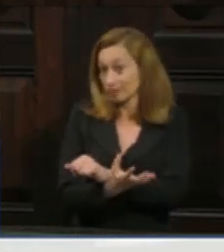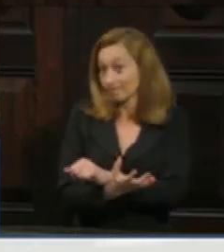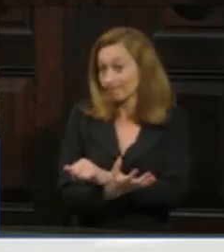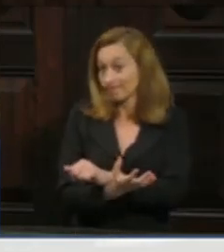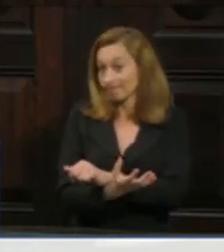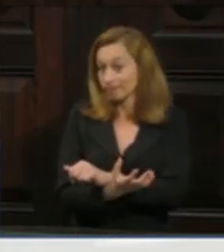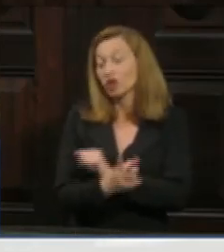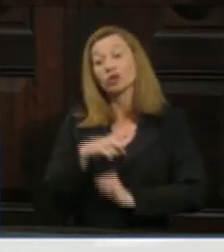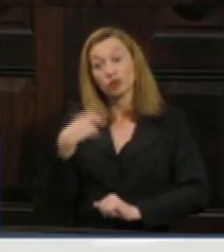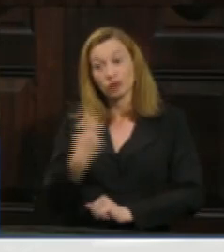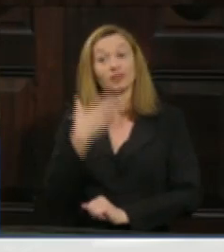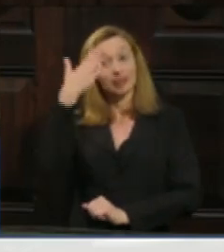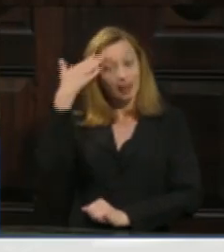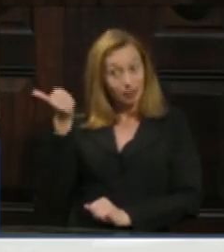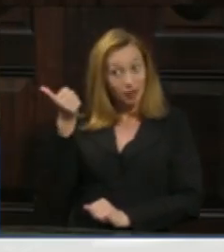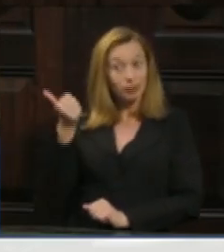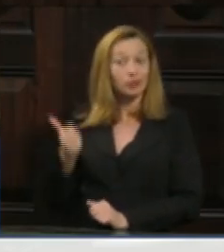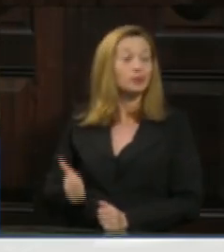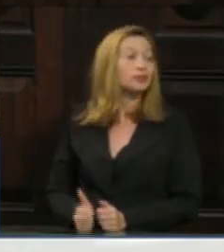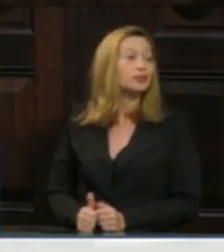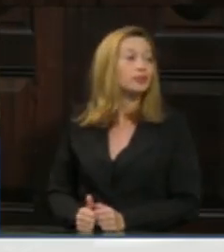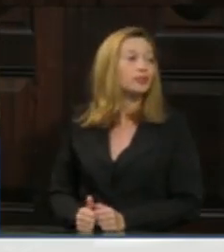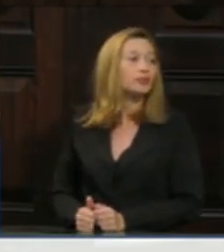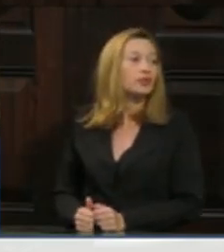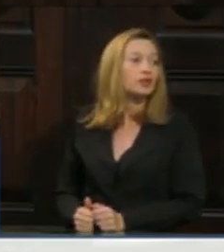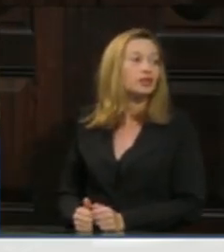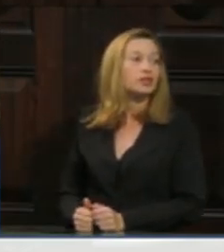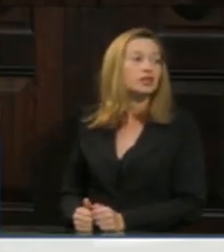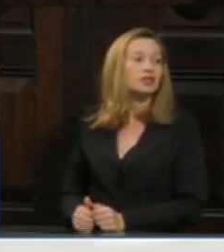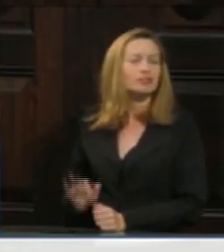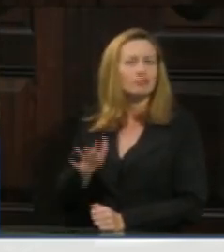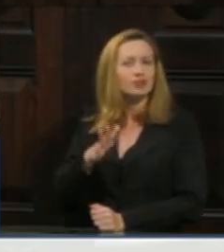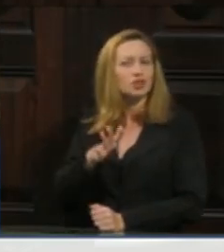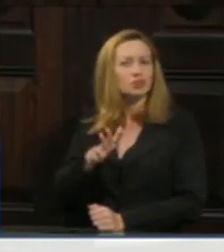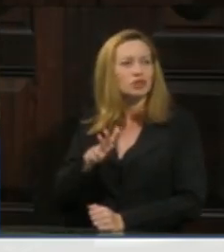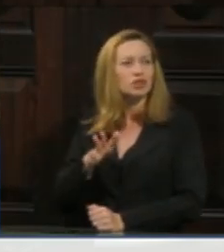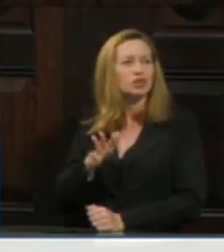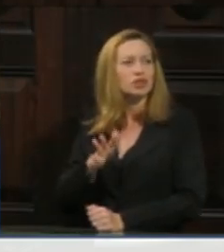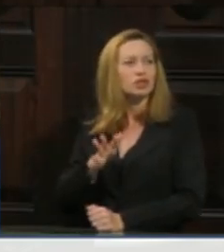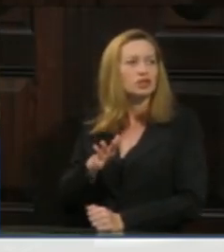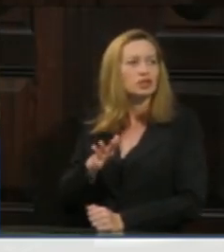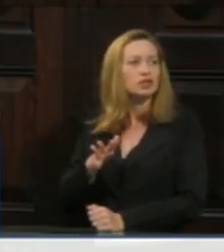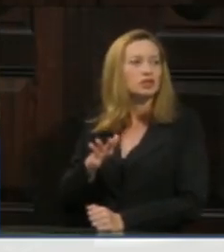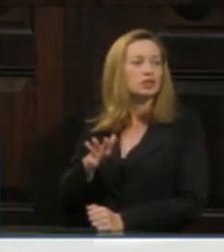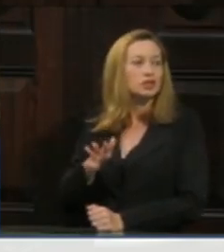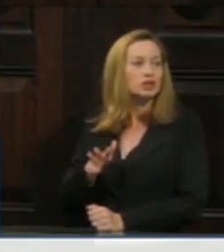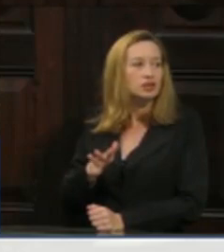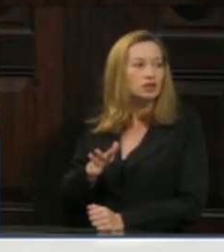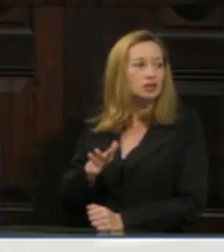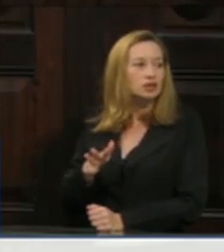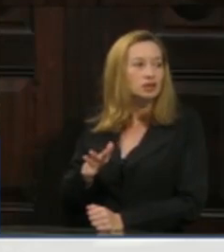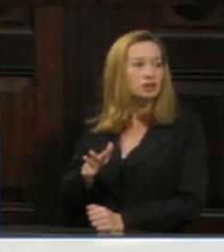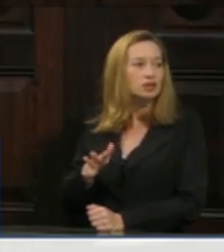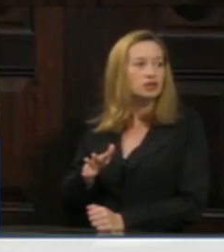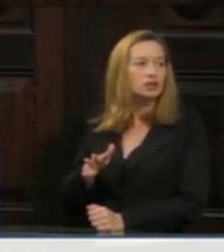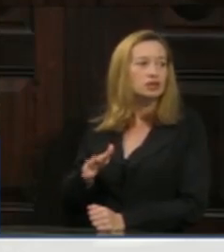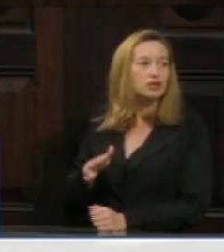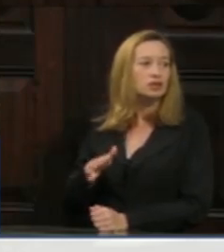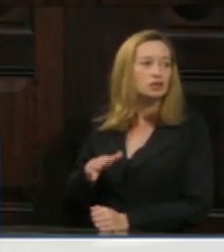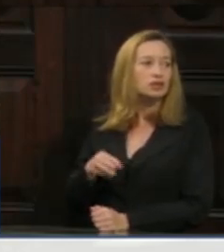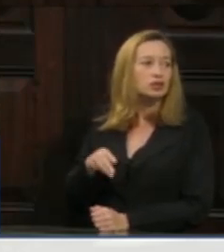operação no Poder Judiciário. Toda semana. E eis que